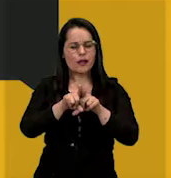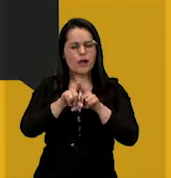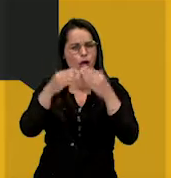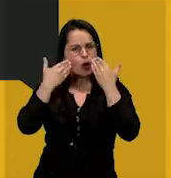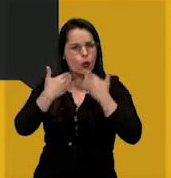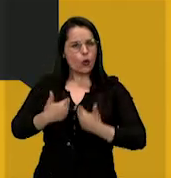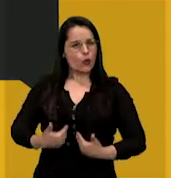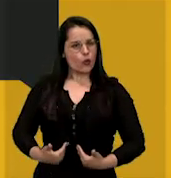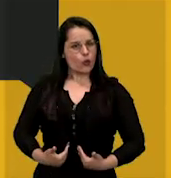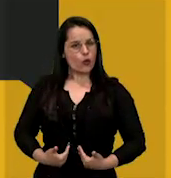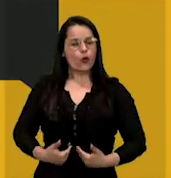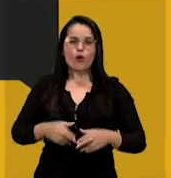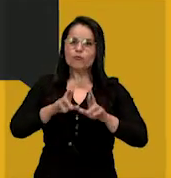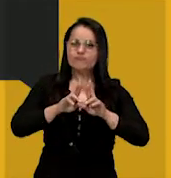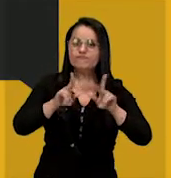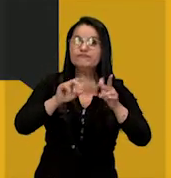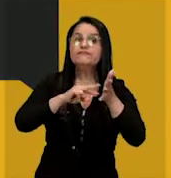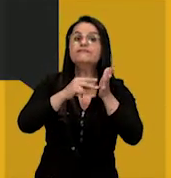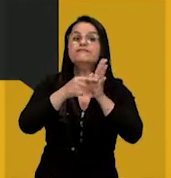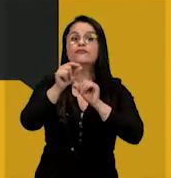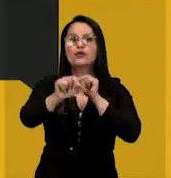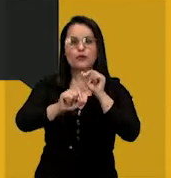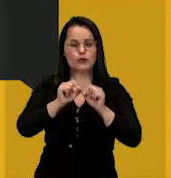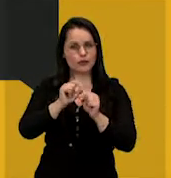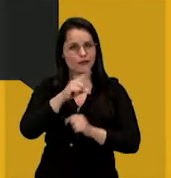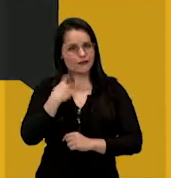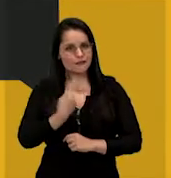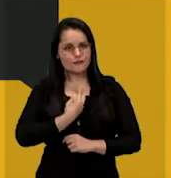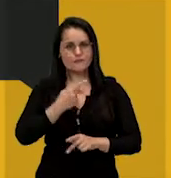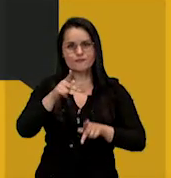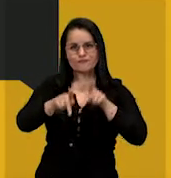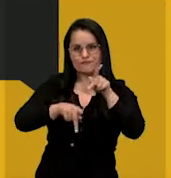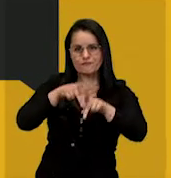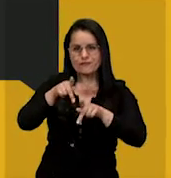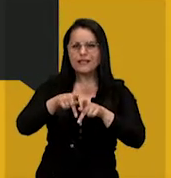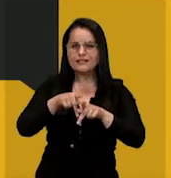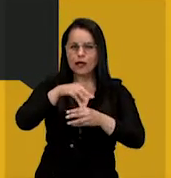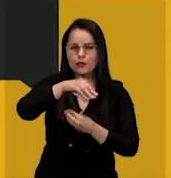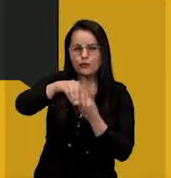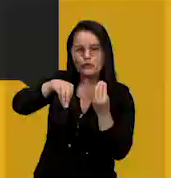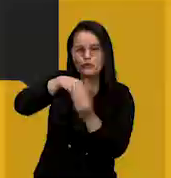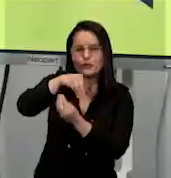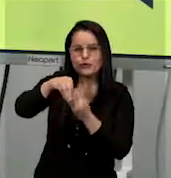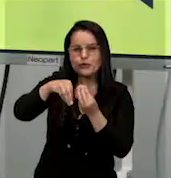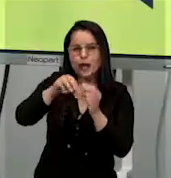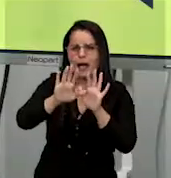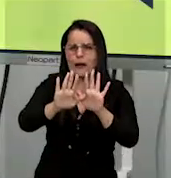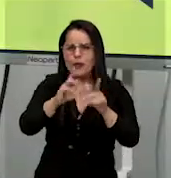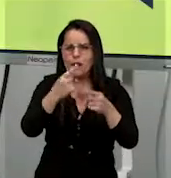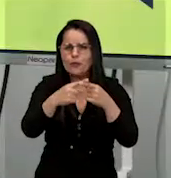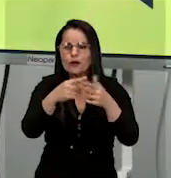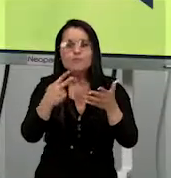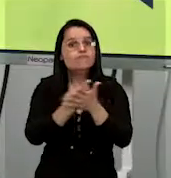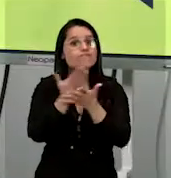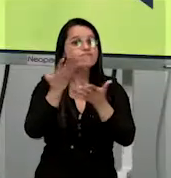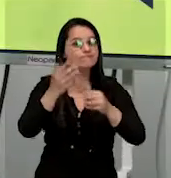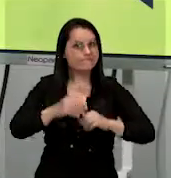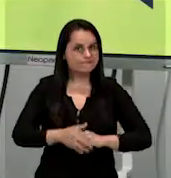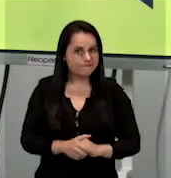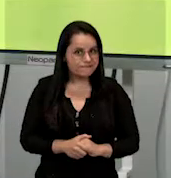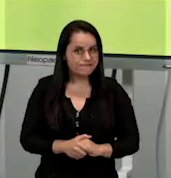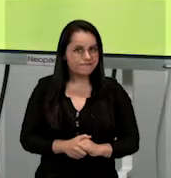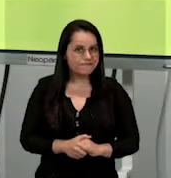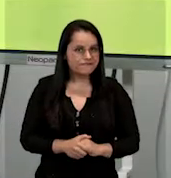físico diferente. Isso significa que a nossa população ela é bem mista. Mas por que será que aconteceu isso?